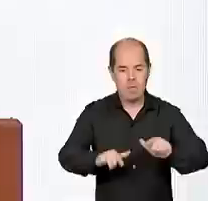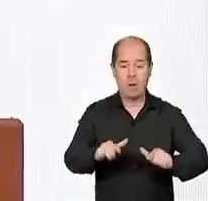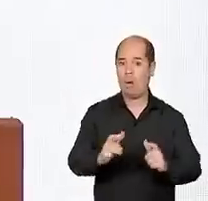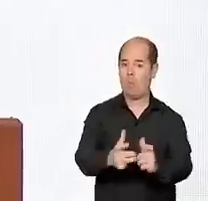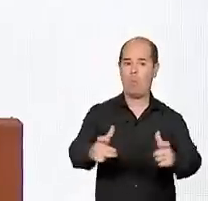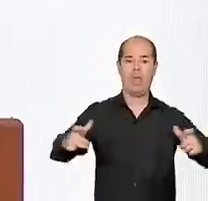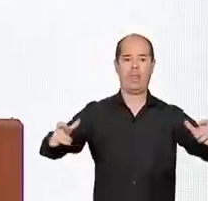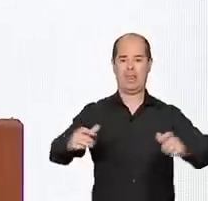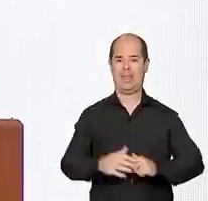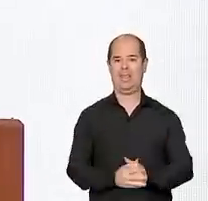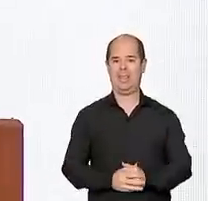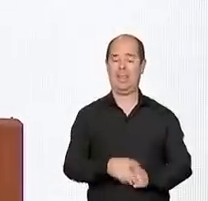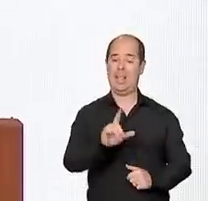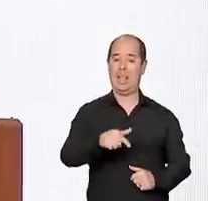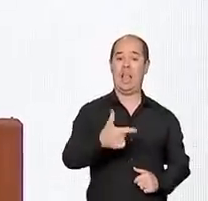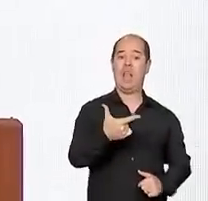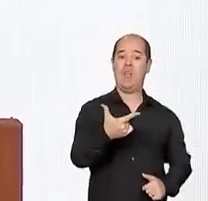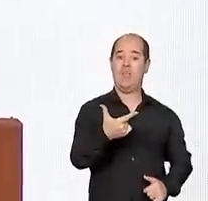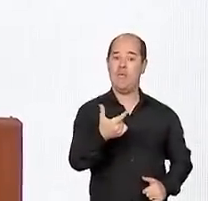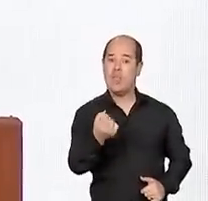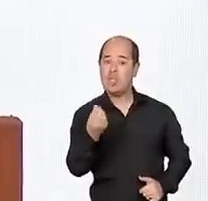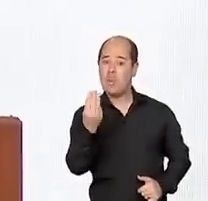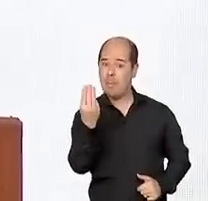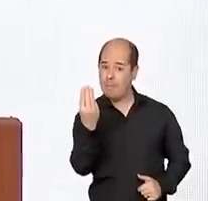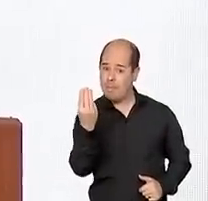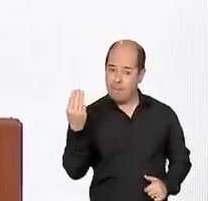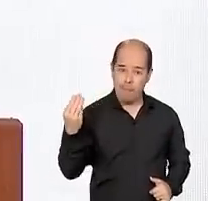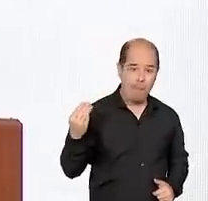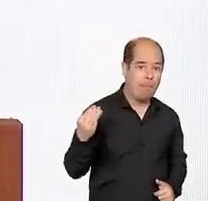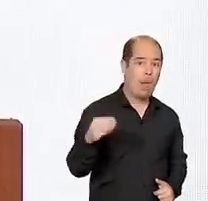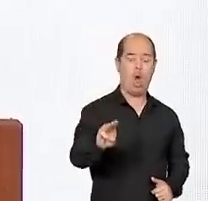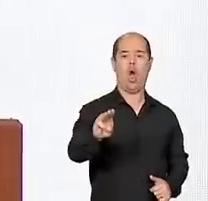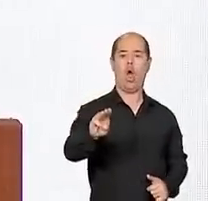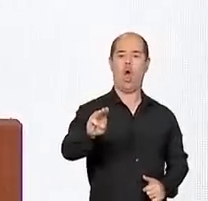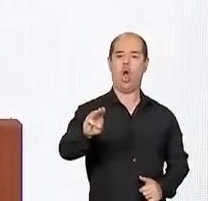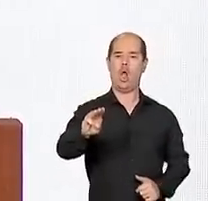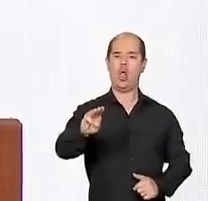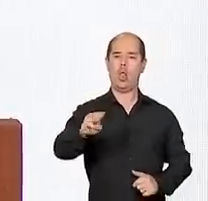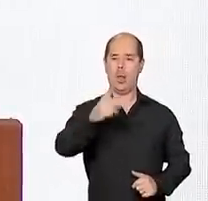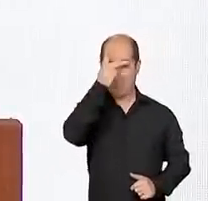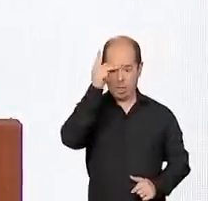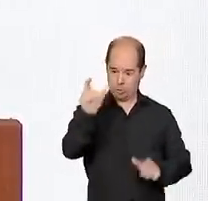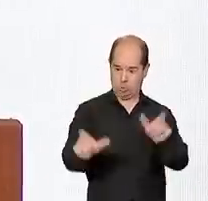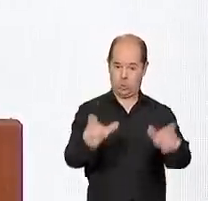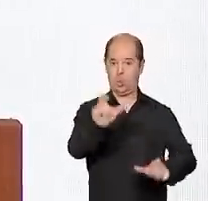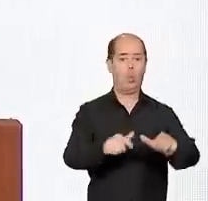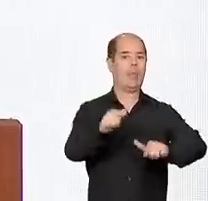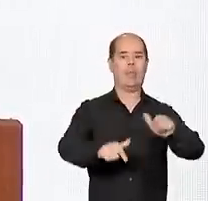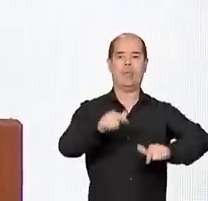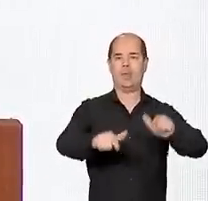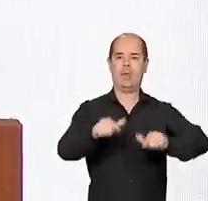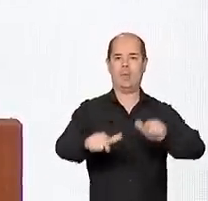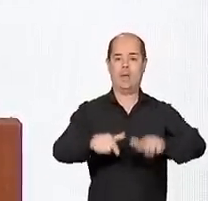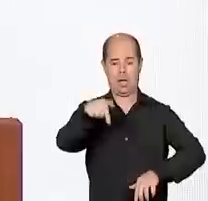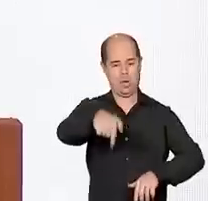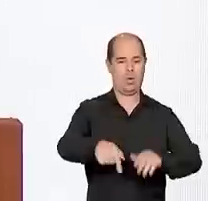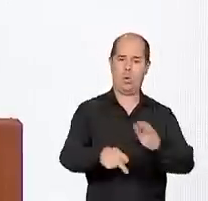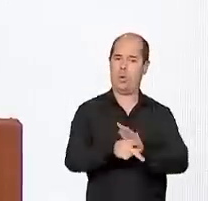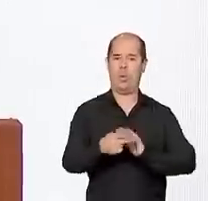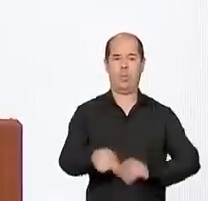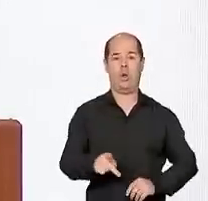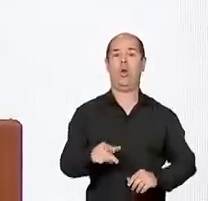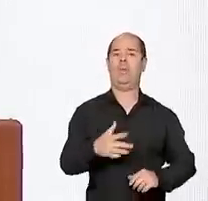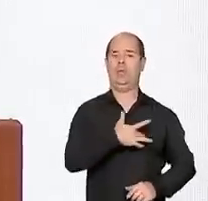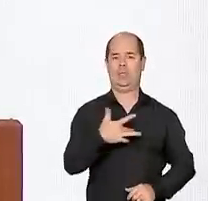20 milhões de empregos indiretos no setor saúde e é isso que essa... Só que eu quero reforçar